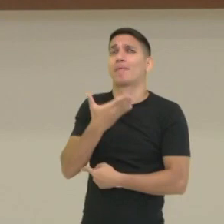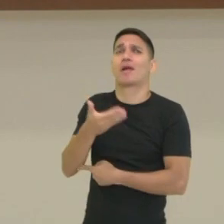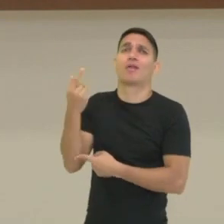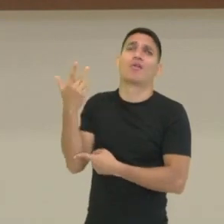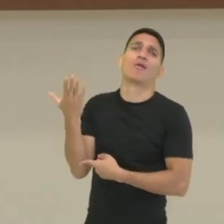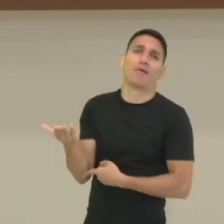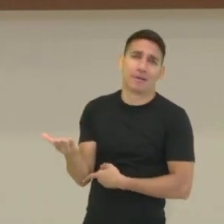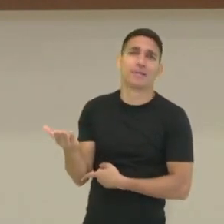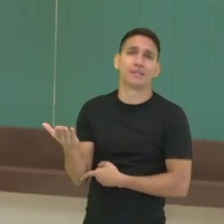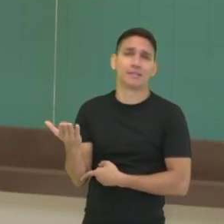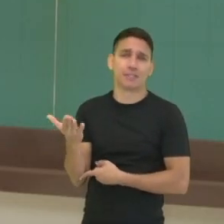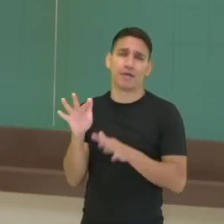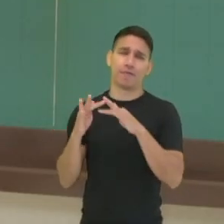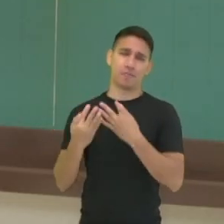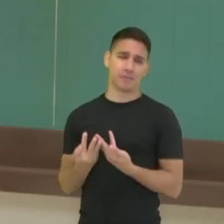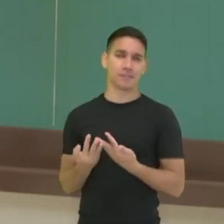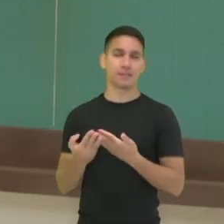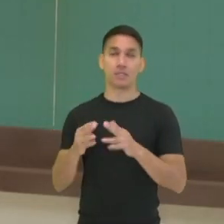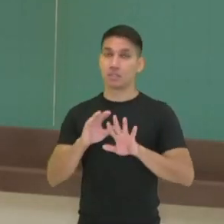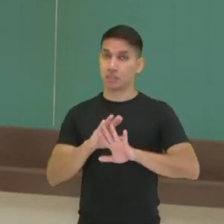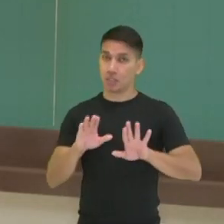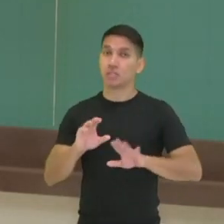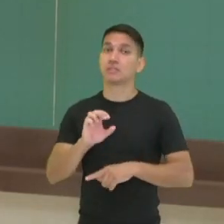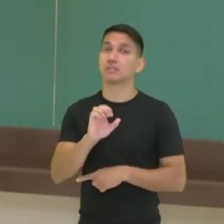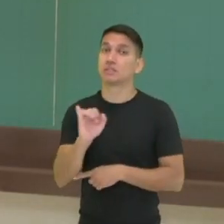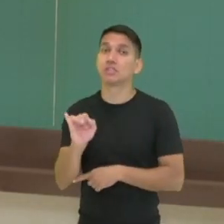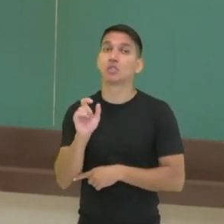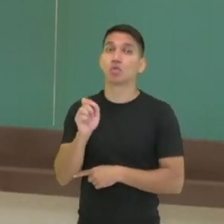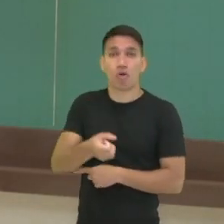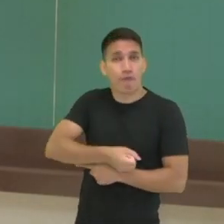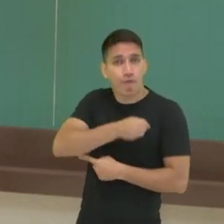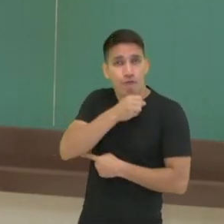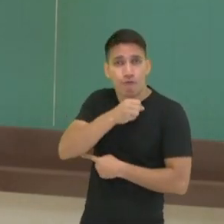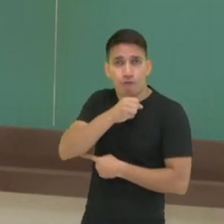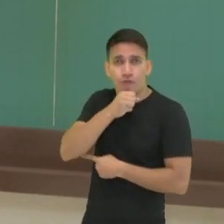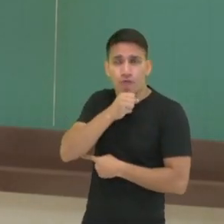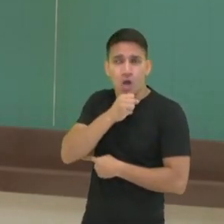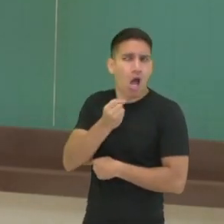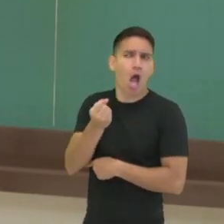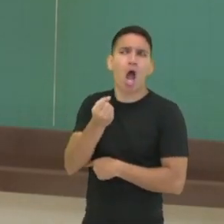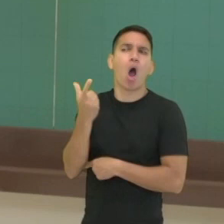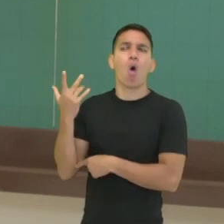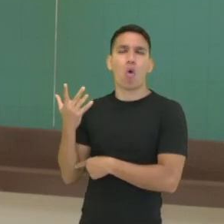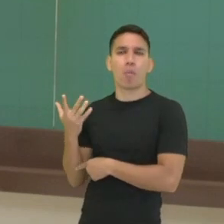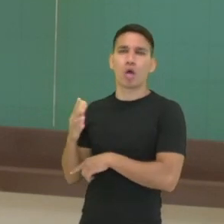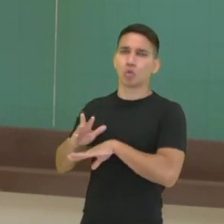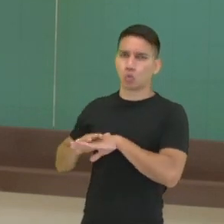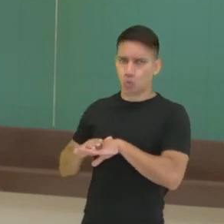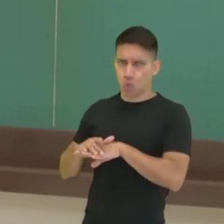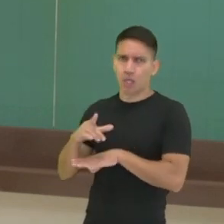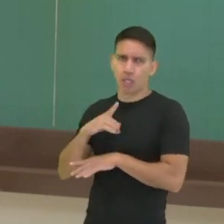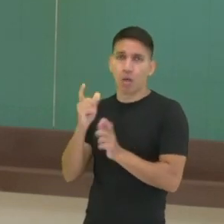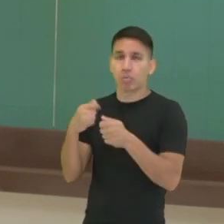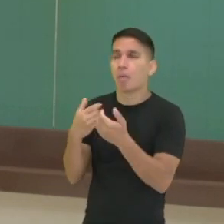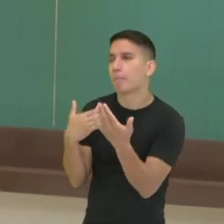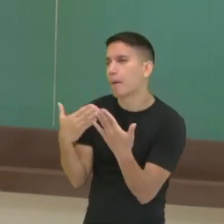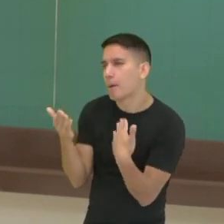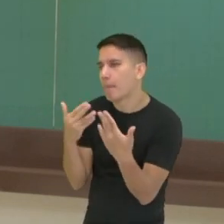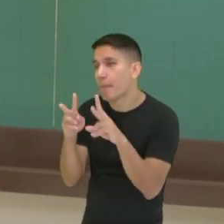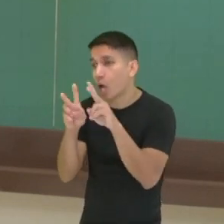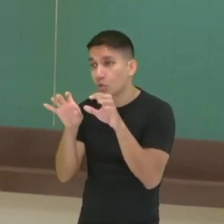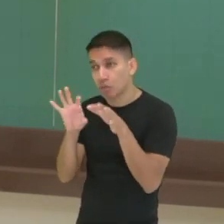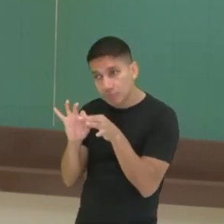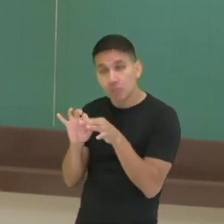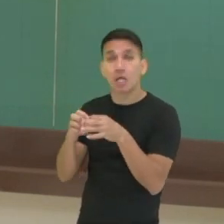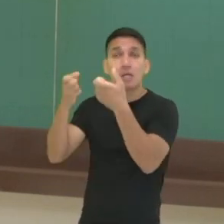os nossos parentes. Caso o vovô ou a vovó tenham alguma doença, você conversa sobre ele e diz que você aprendeu